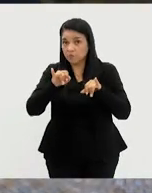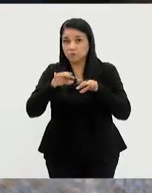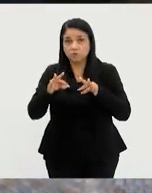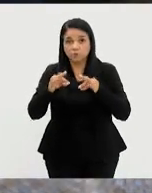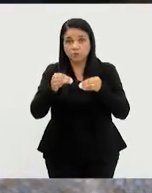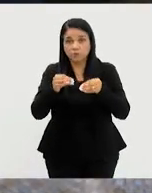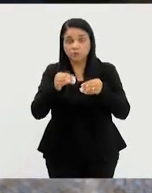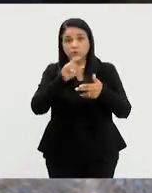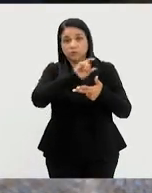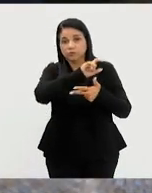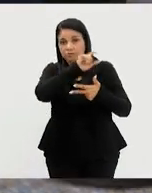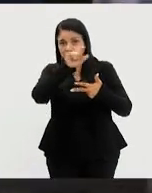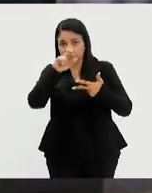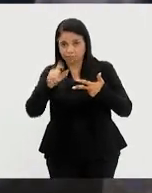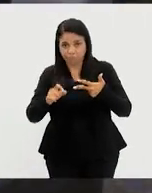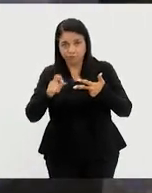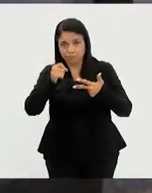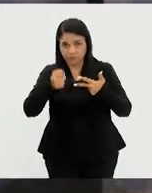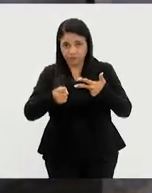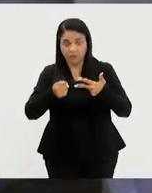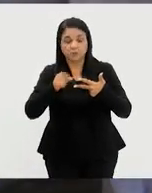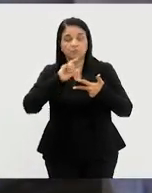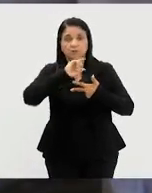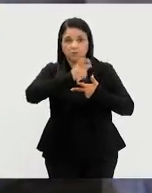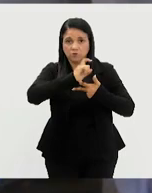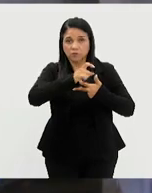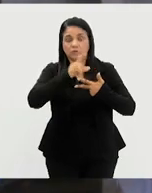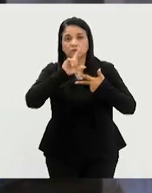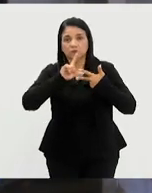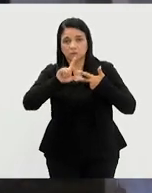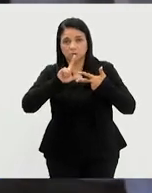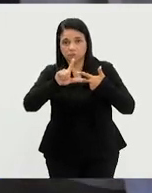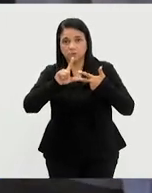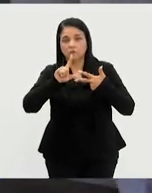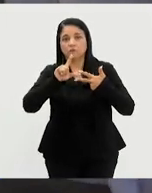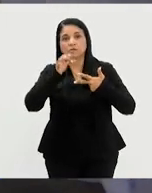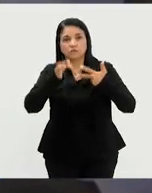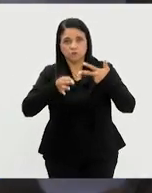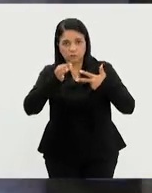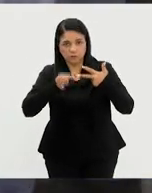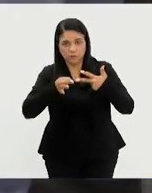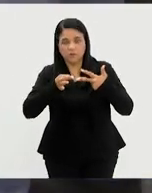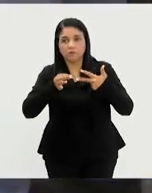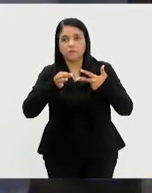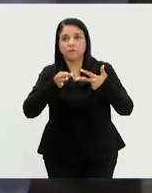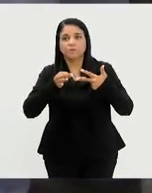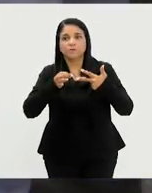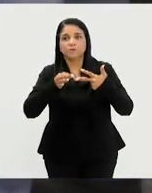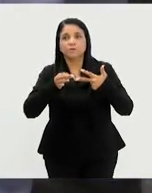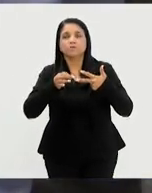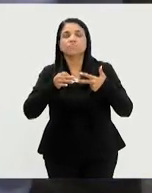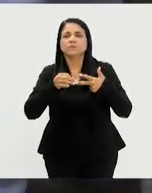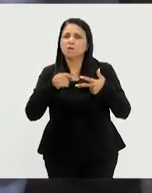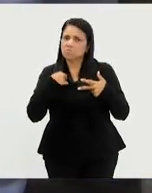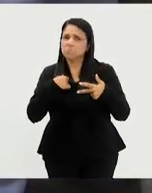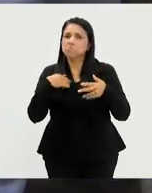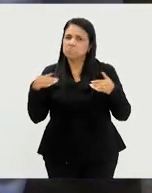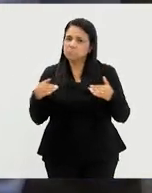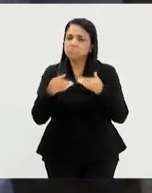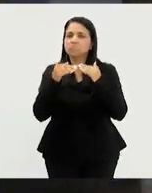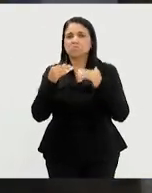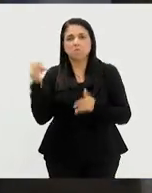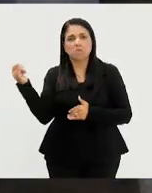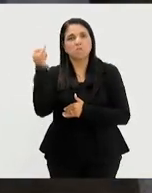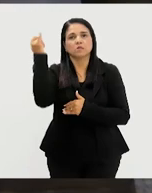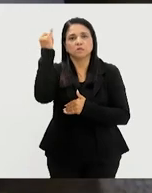tá não só do poder executivo mas do Poder Legislativo do Poder Judiciário também acho louvável a iniciativa do deputado pois